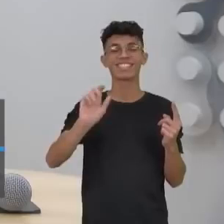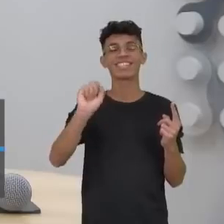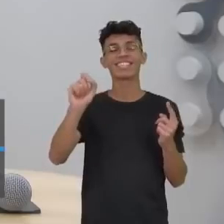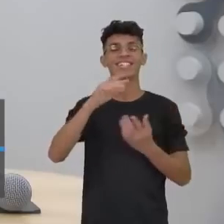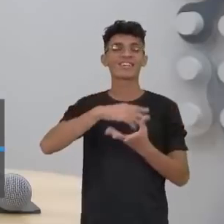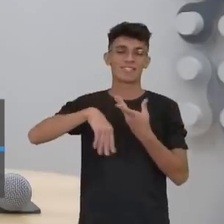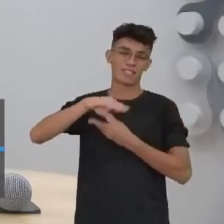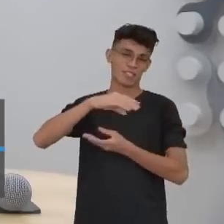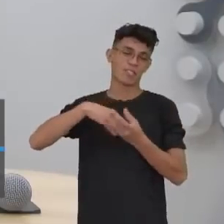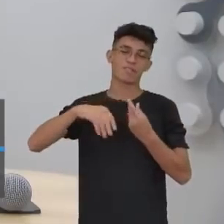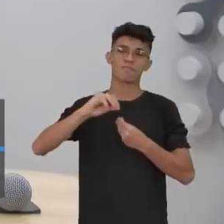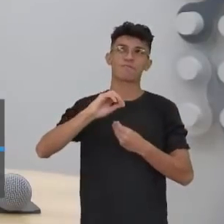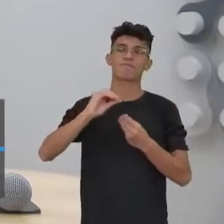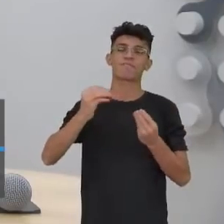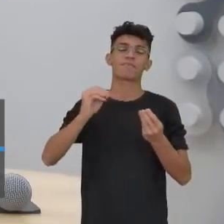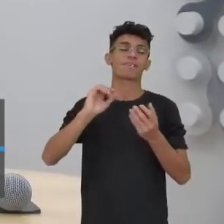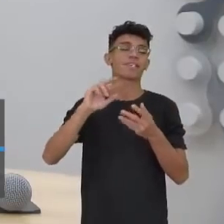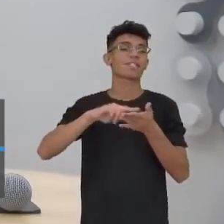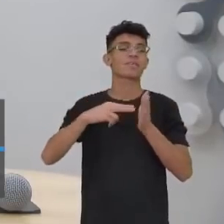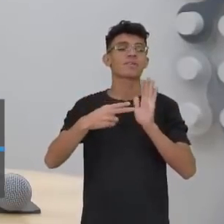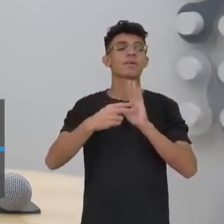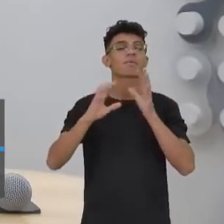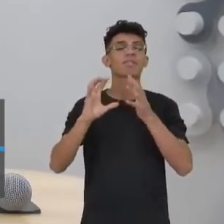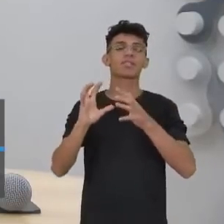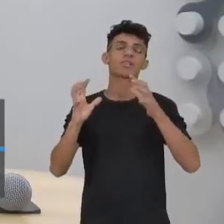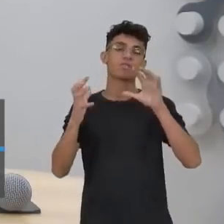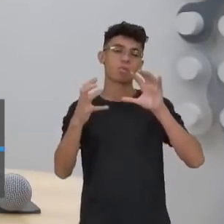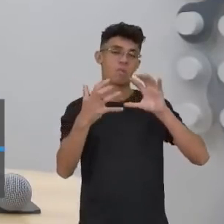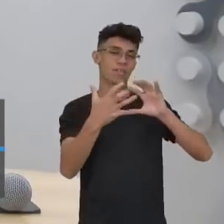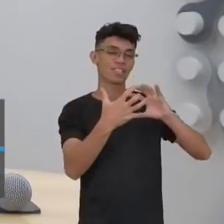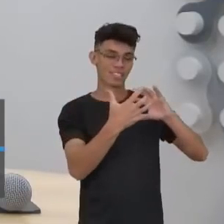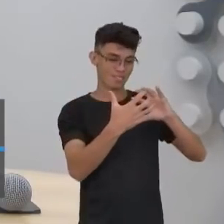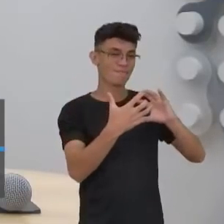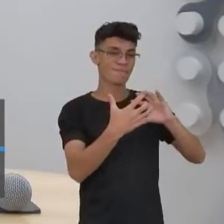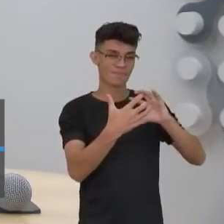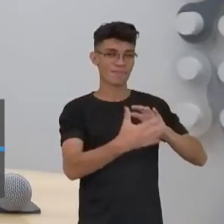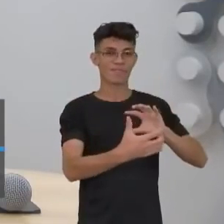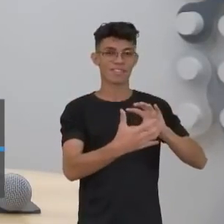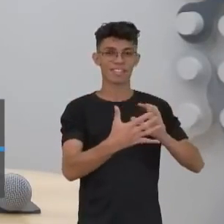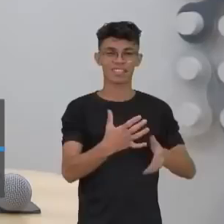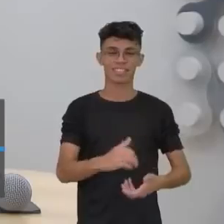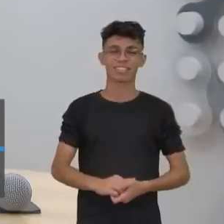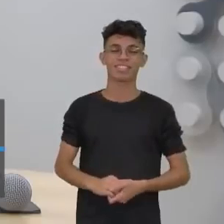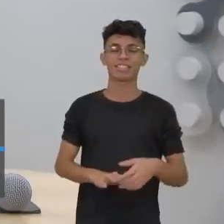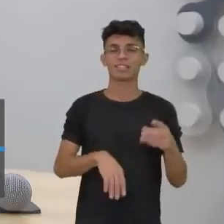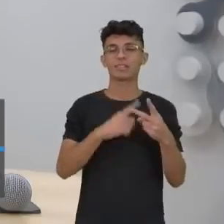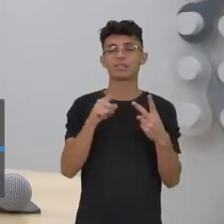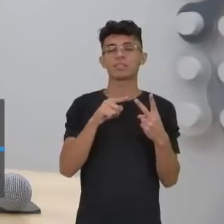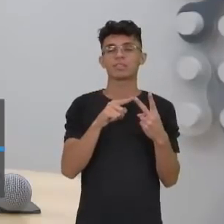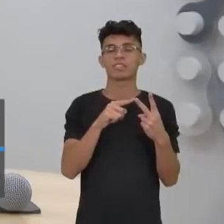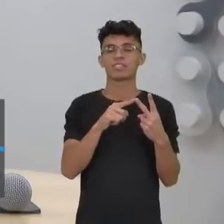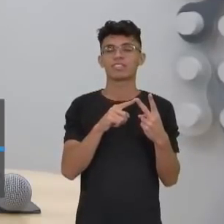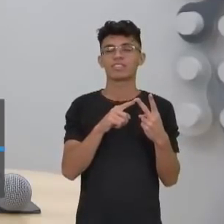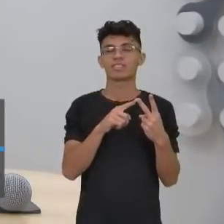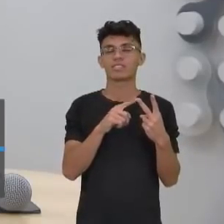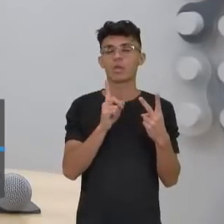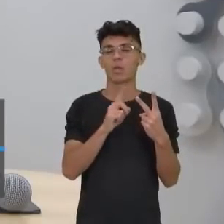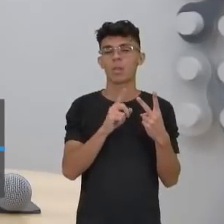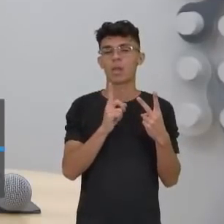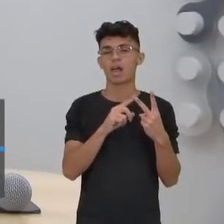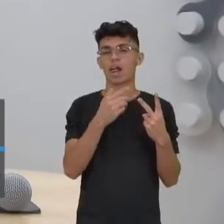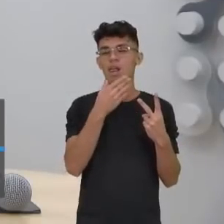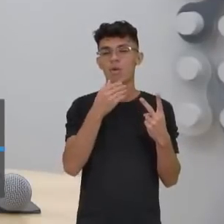revolução para ela é uma transformação radical. Né? A estudante, acho que é o